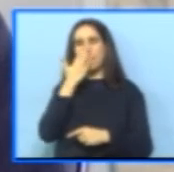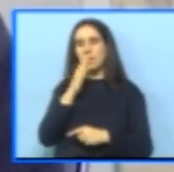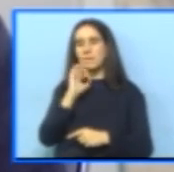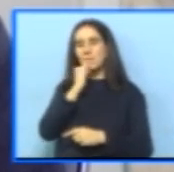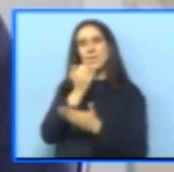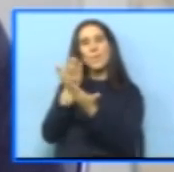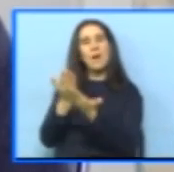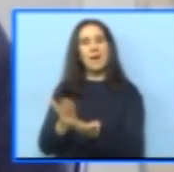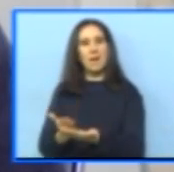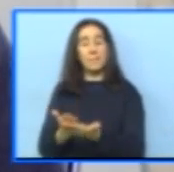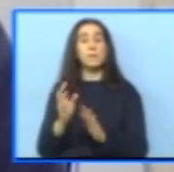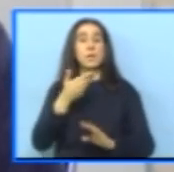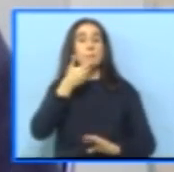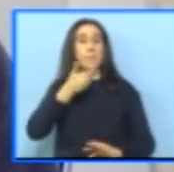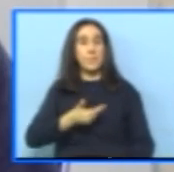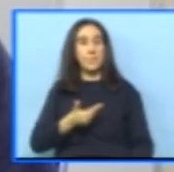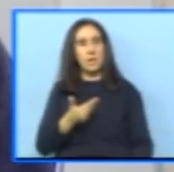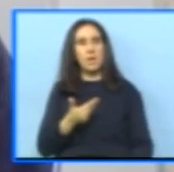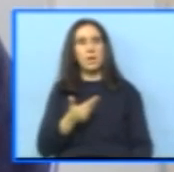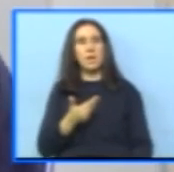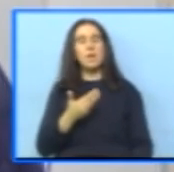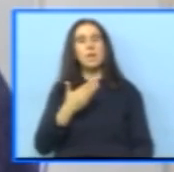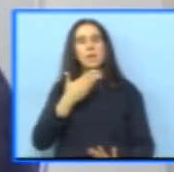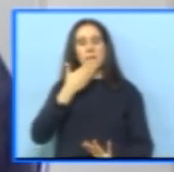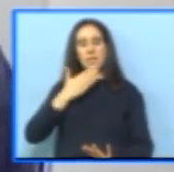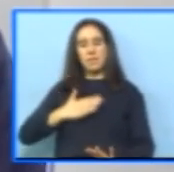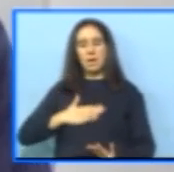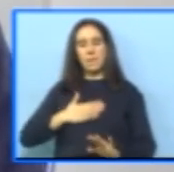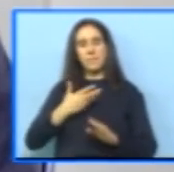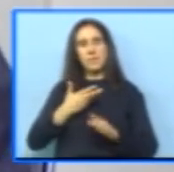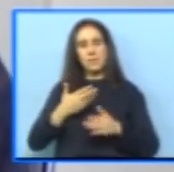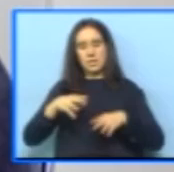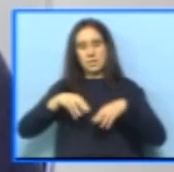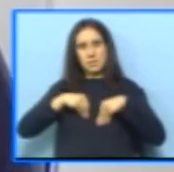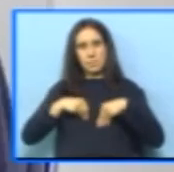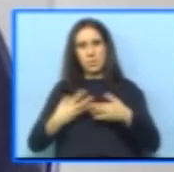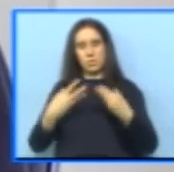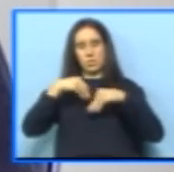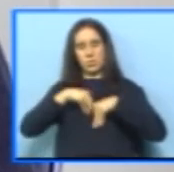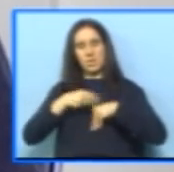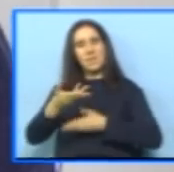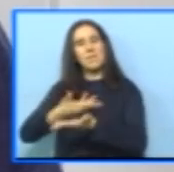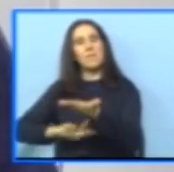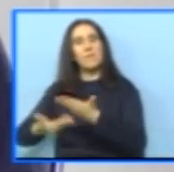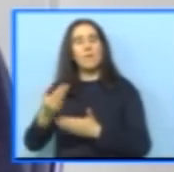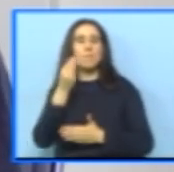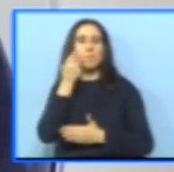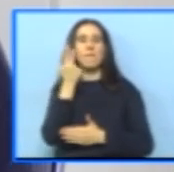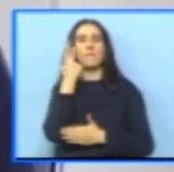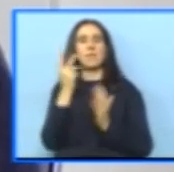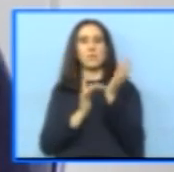mistério. E porque esta sabedoria é a do dom dado, a do dom recebido, a do dom aceito, a do dom devolvido, porque é isso que é a vida de Jesus Cristo,